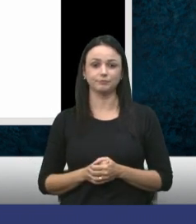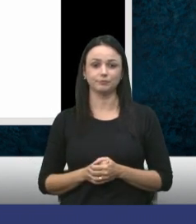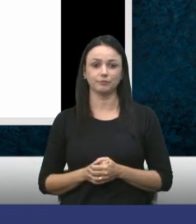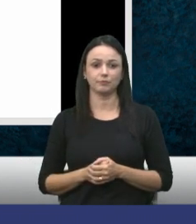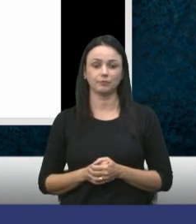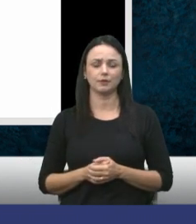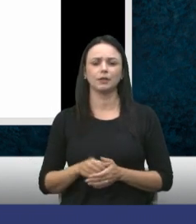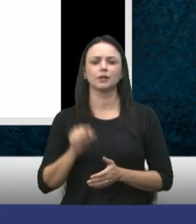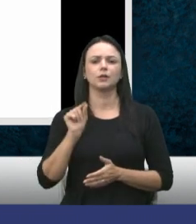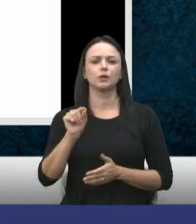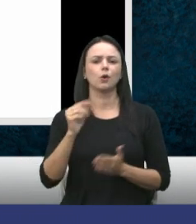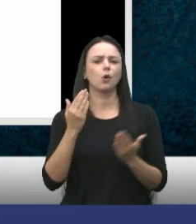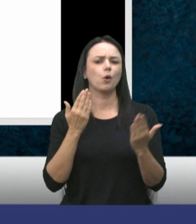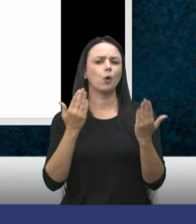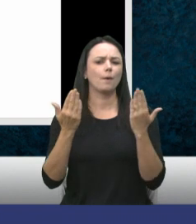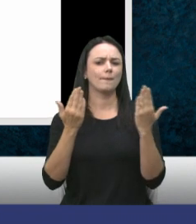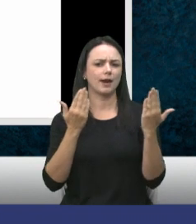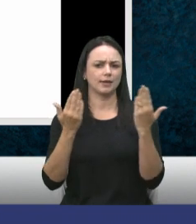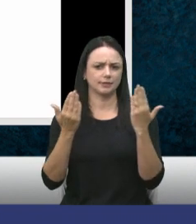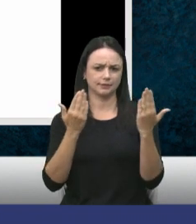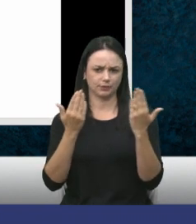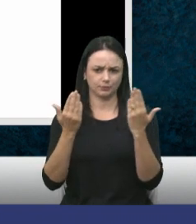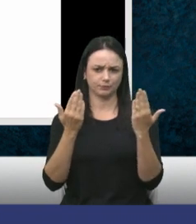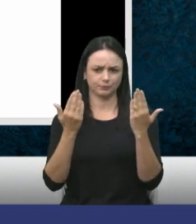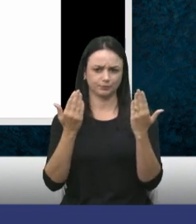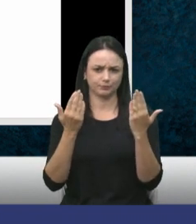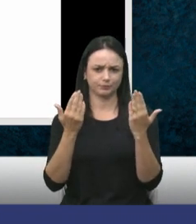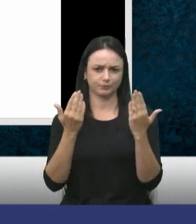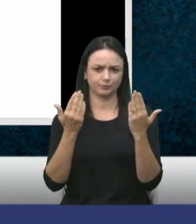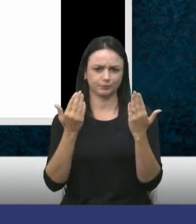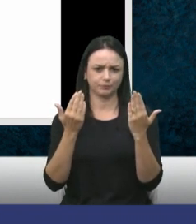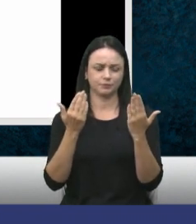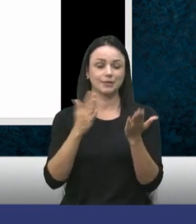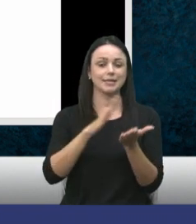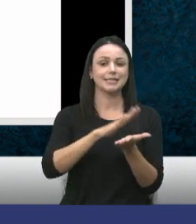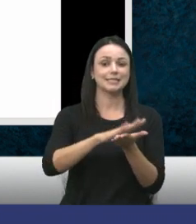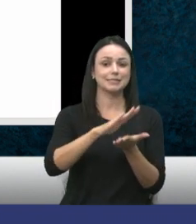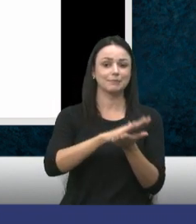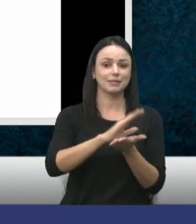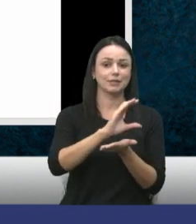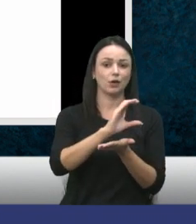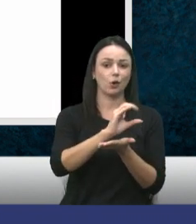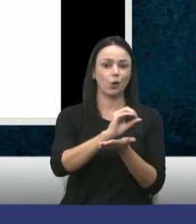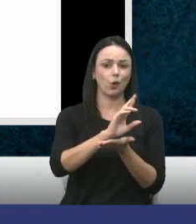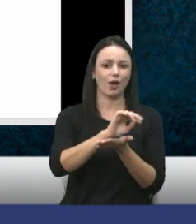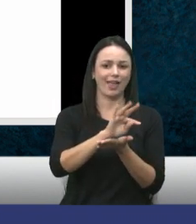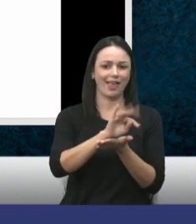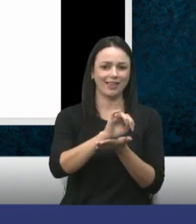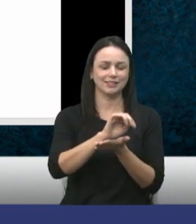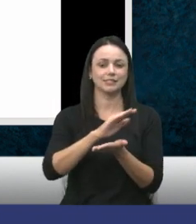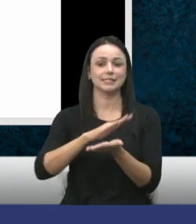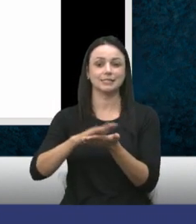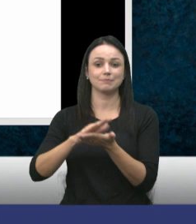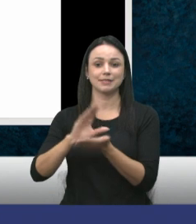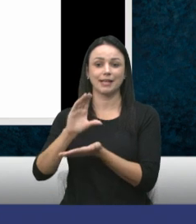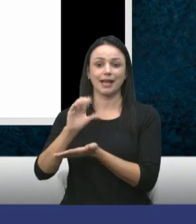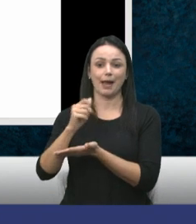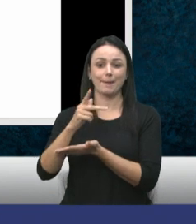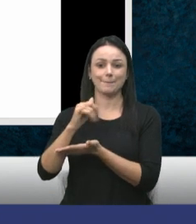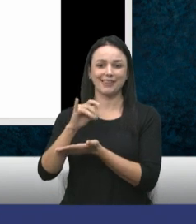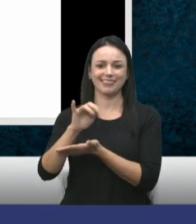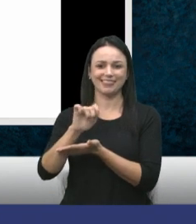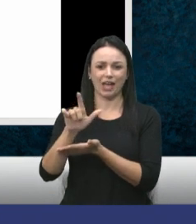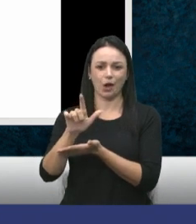Num comparativo das despesas correntes e despesas de capital do